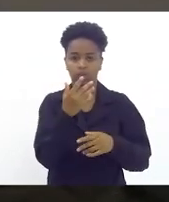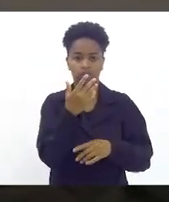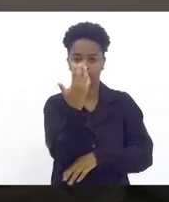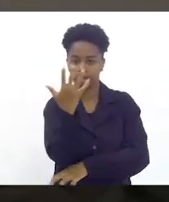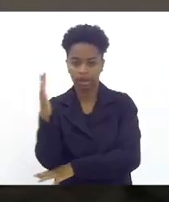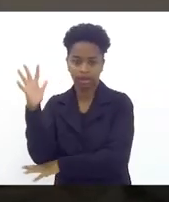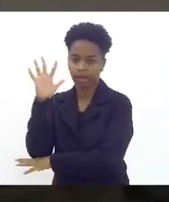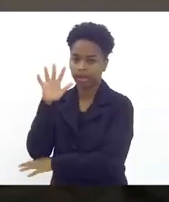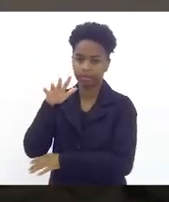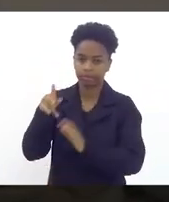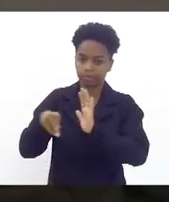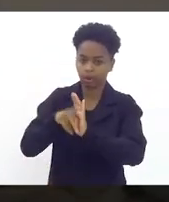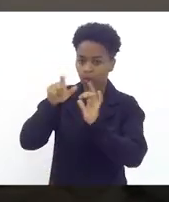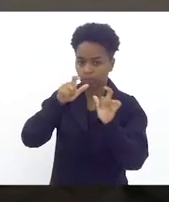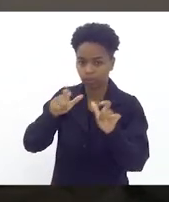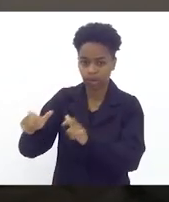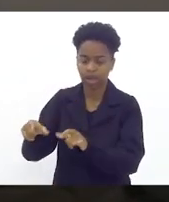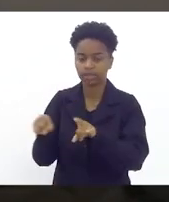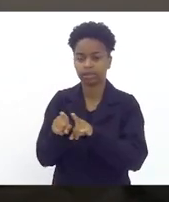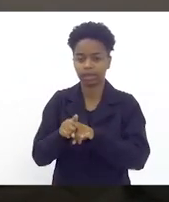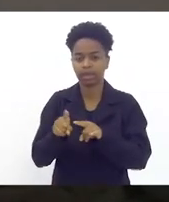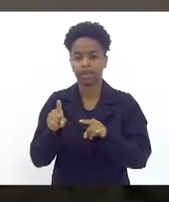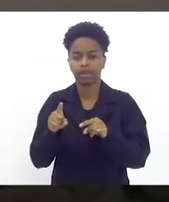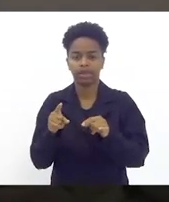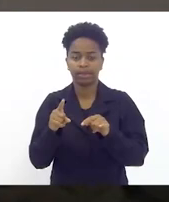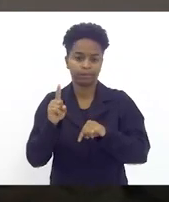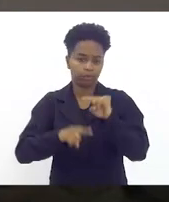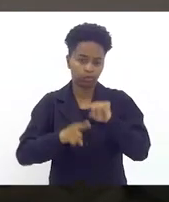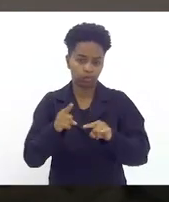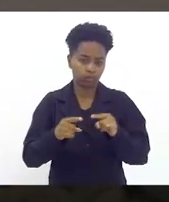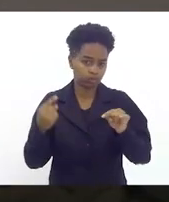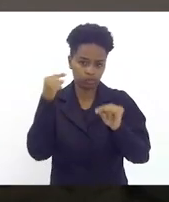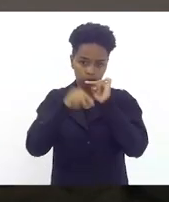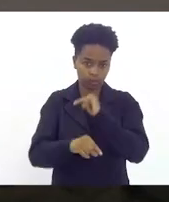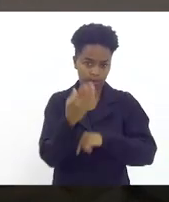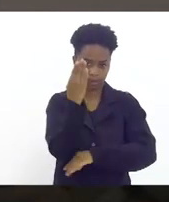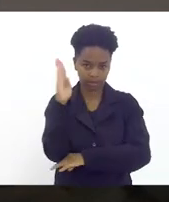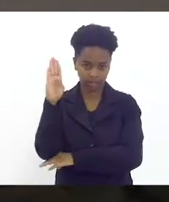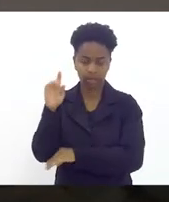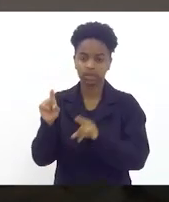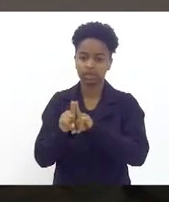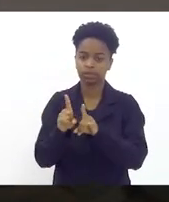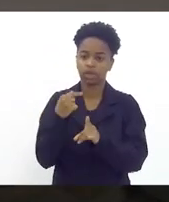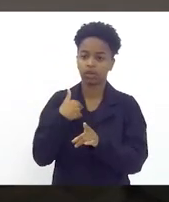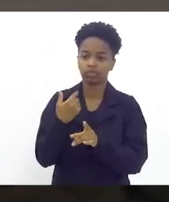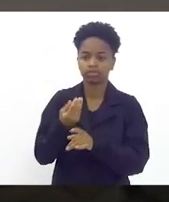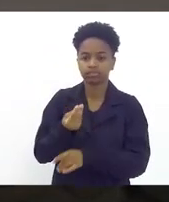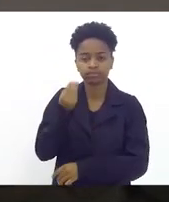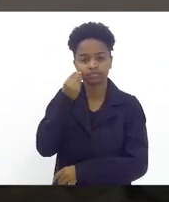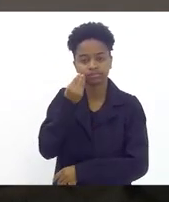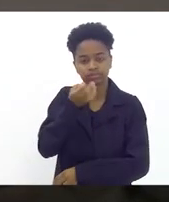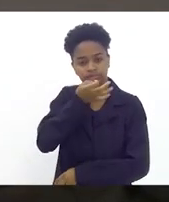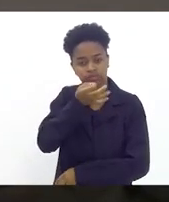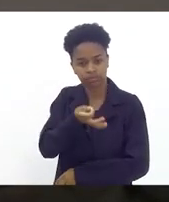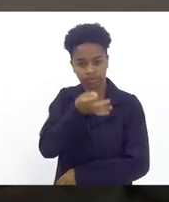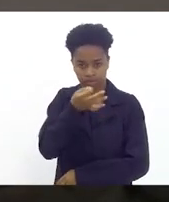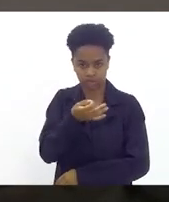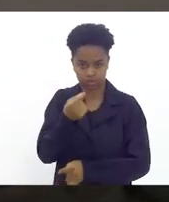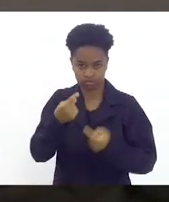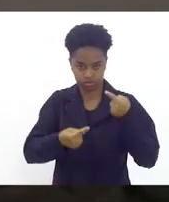madeireiros enfim E aí agora a colaboração que eu queria dar para discussão